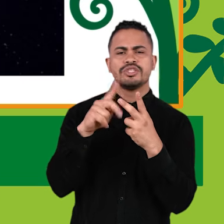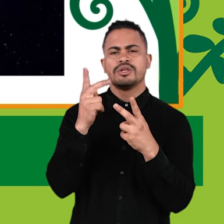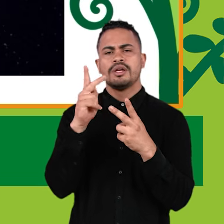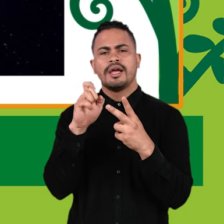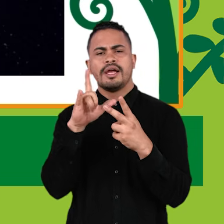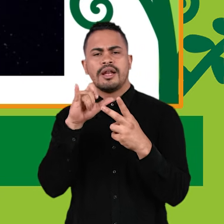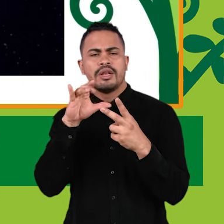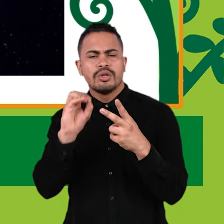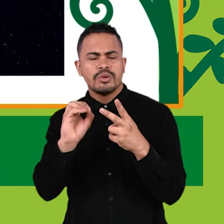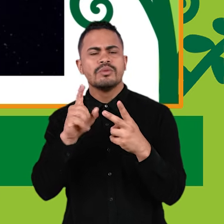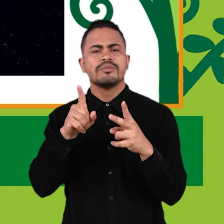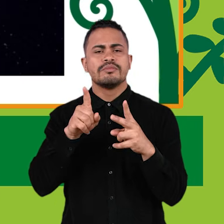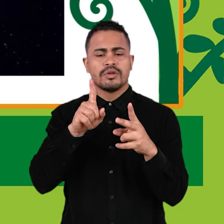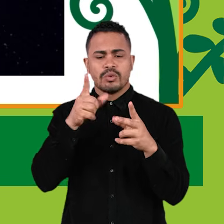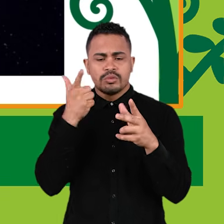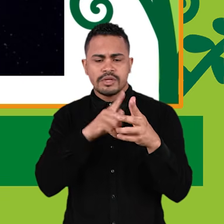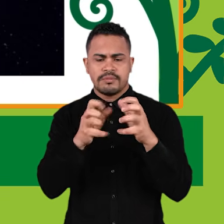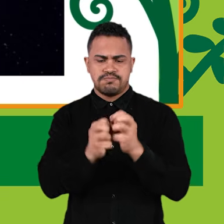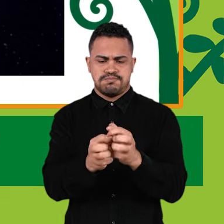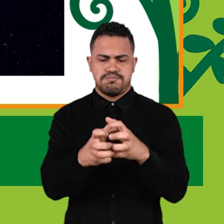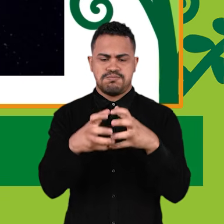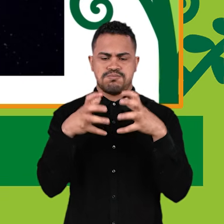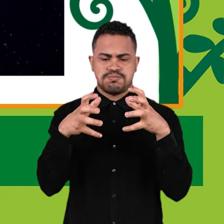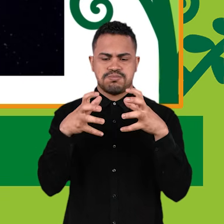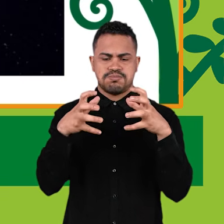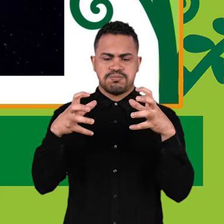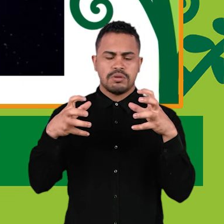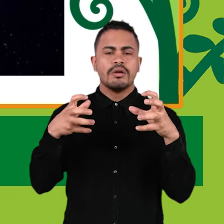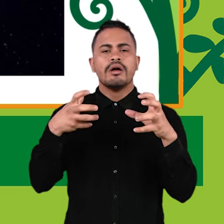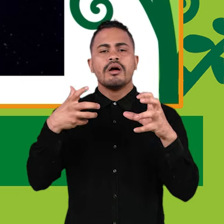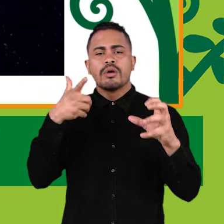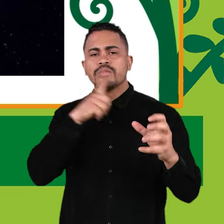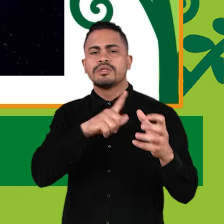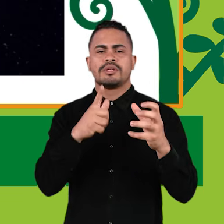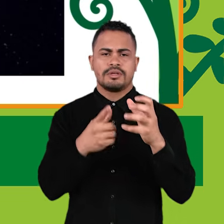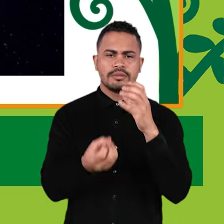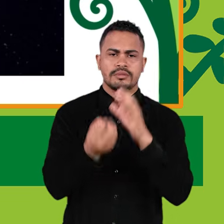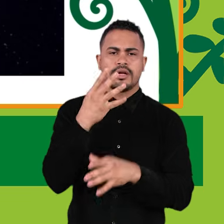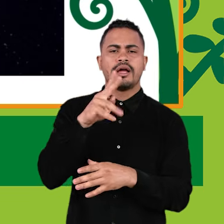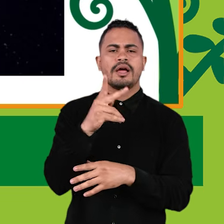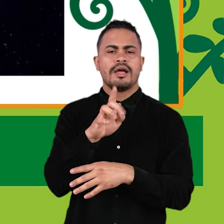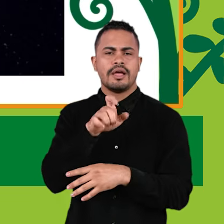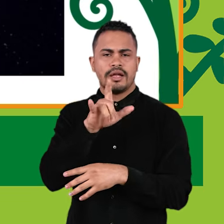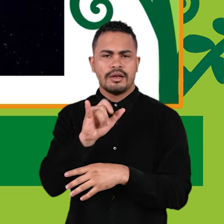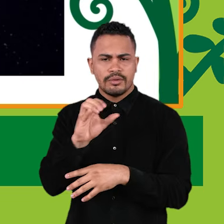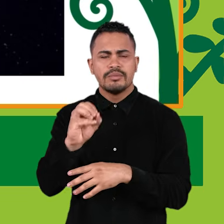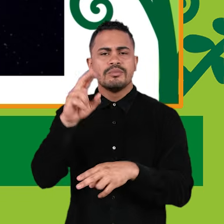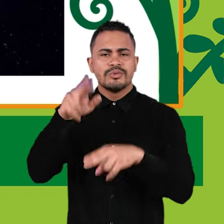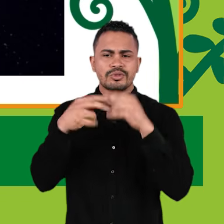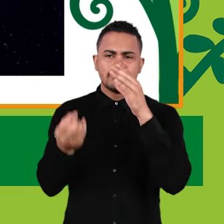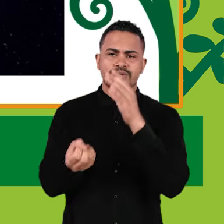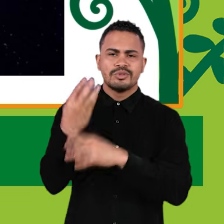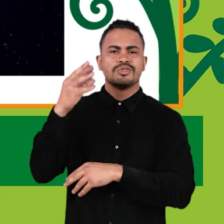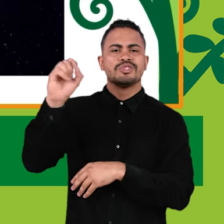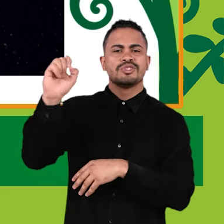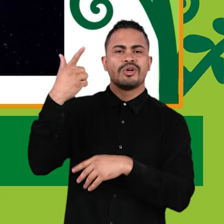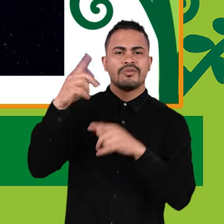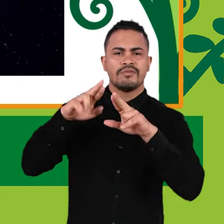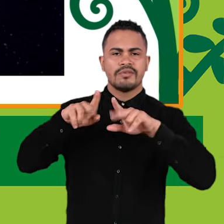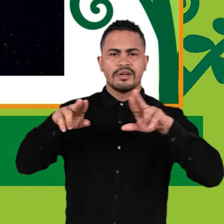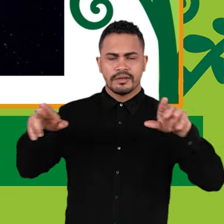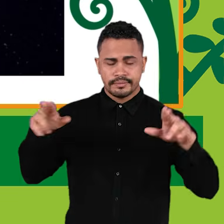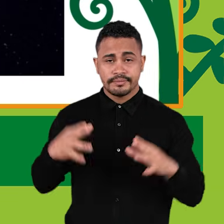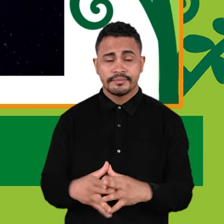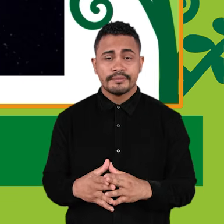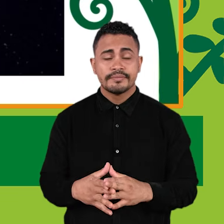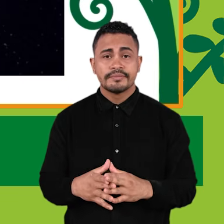ali essa pressão causando a fusão de átomos de hidrogênio para formar hélio e aí você tem as estrelas se acendendo, né?